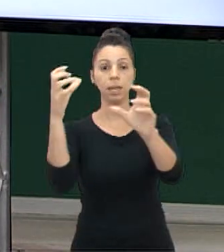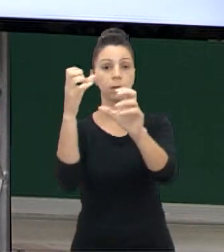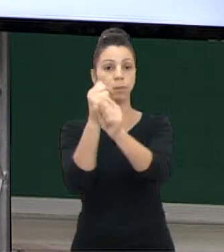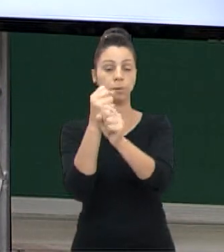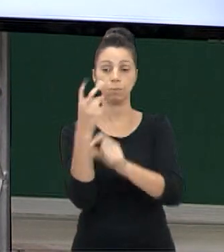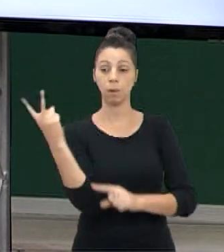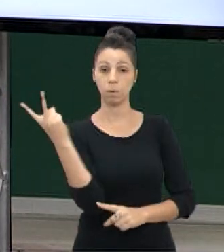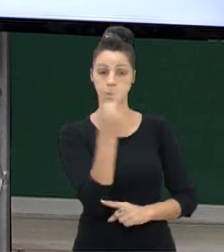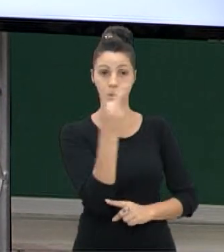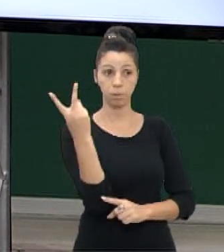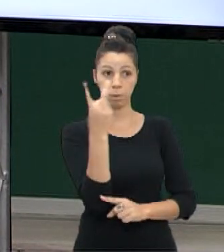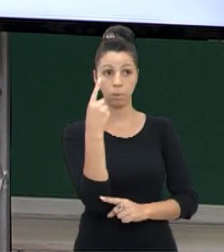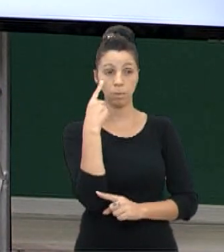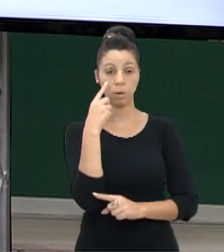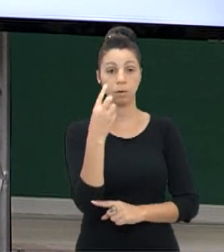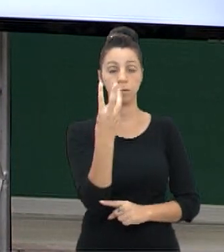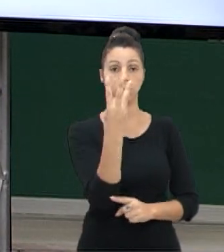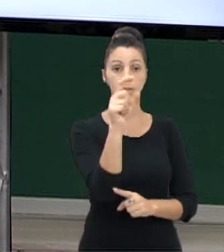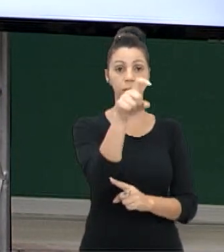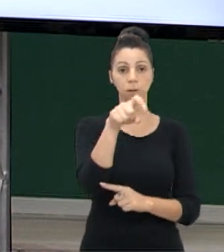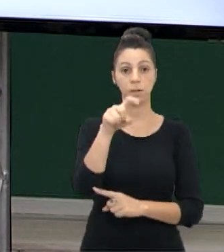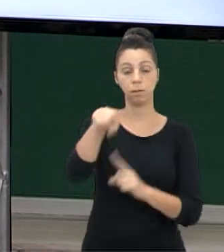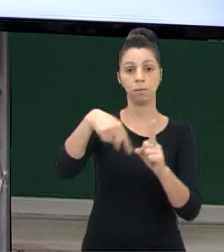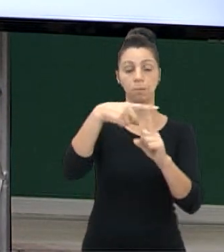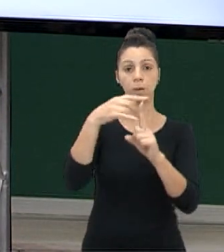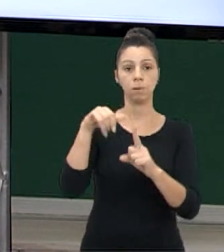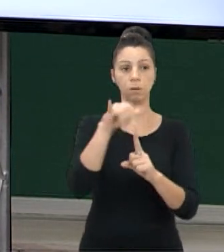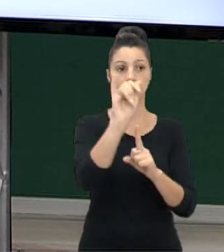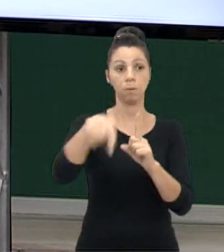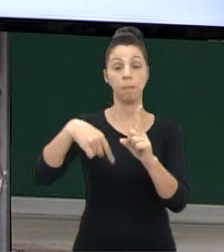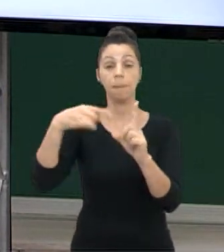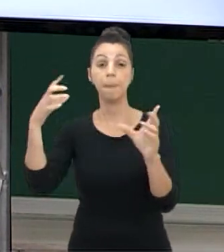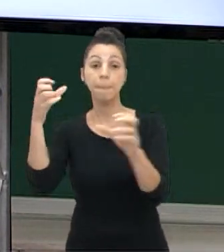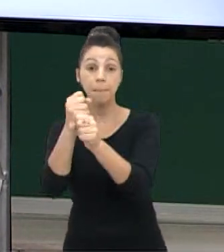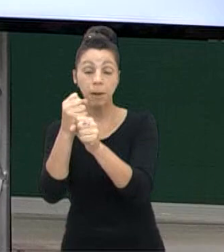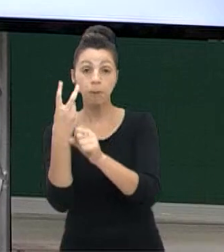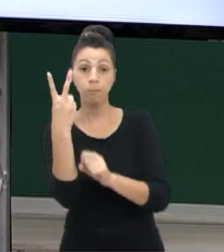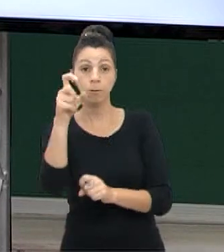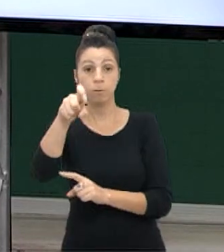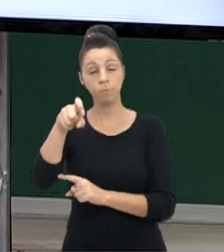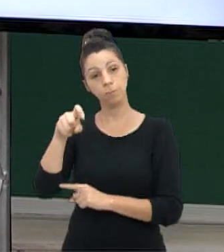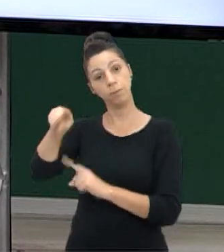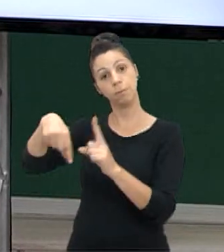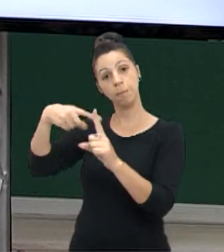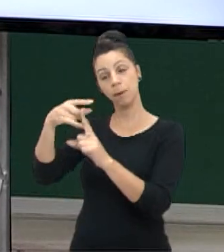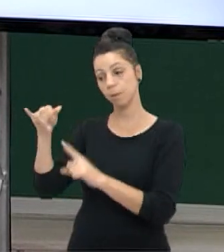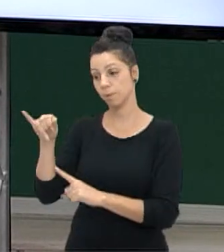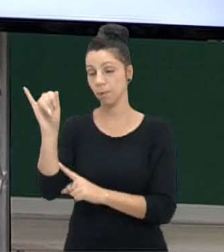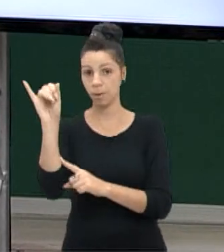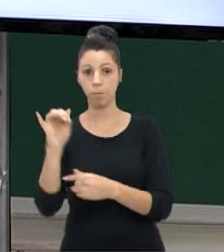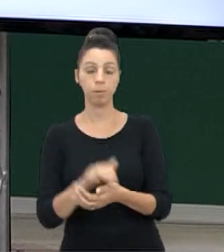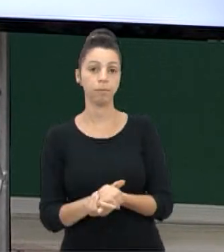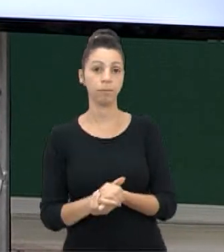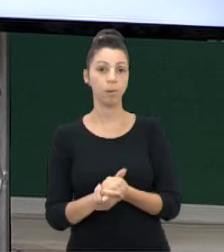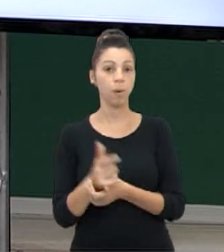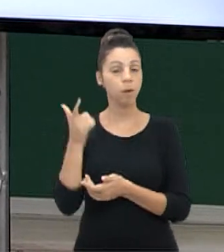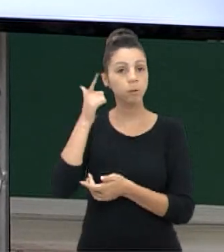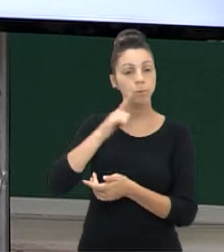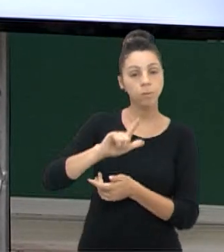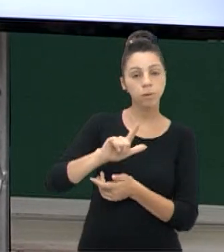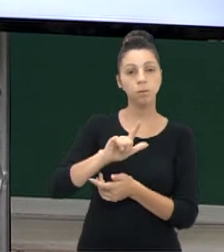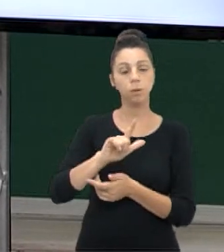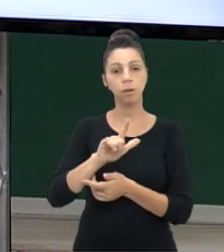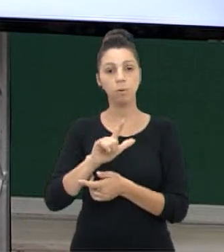y mais 2x mais y, ok? Sendo assim, vocês vão conseguir